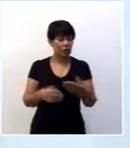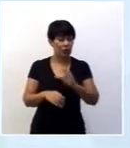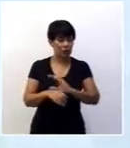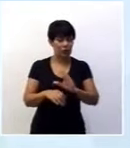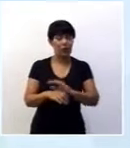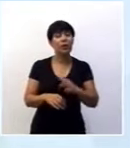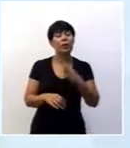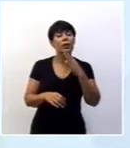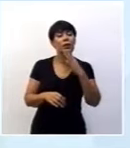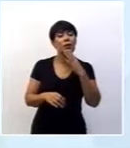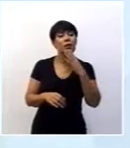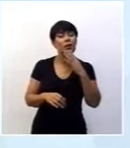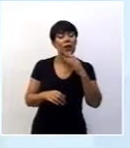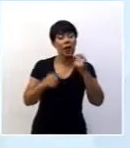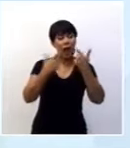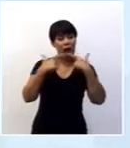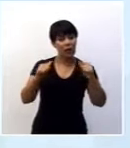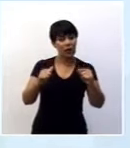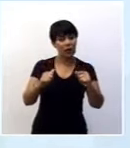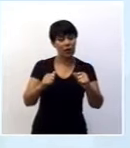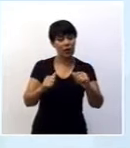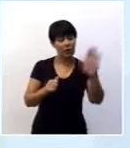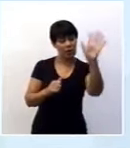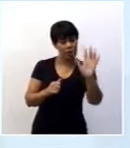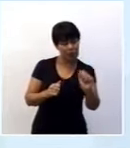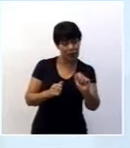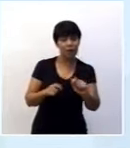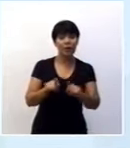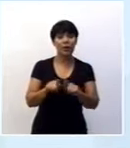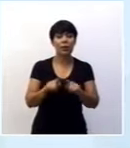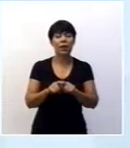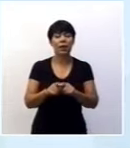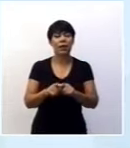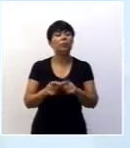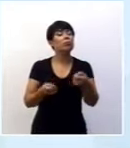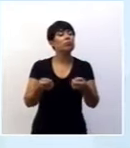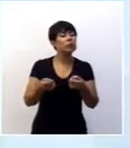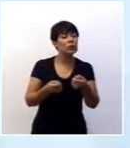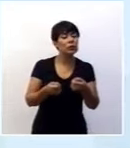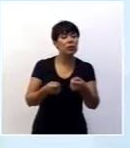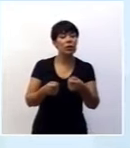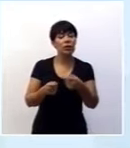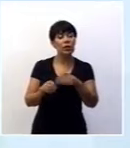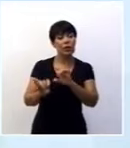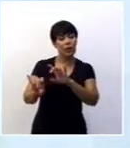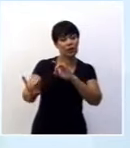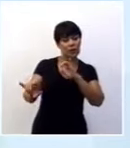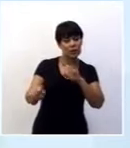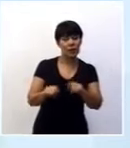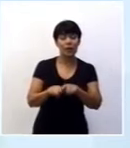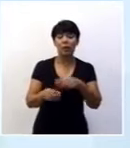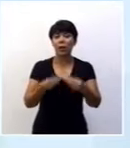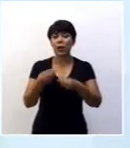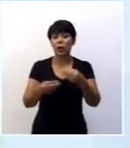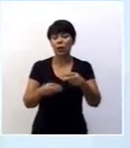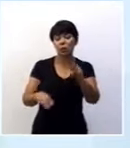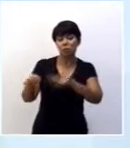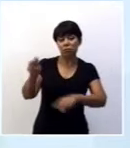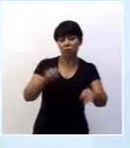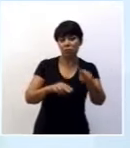reconhecer a linguagem cartográfica e nos produtos do sensoriamento remoto, formas indispensáveis para a visualização de fenômenos,